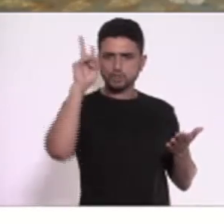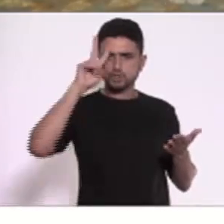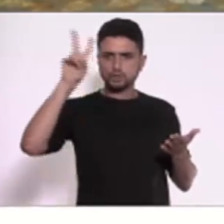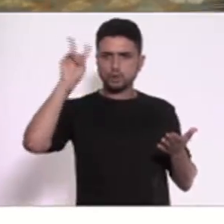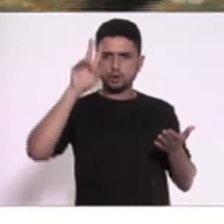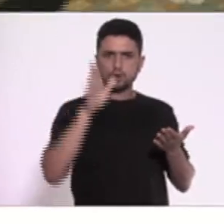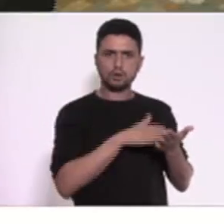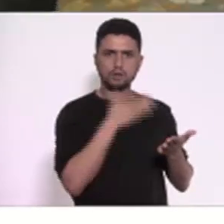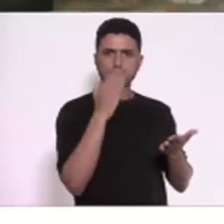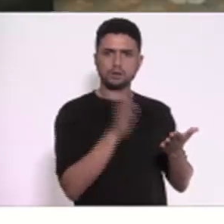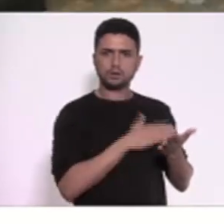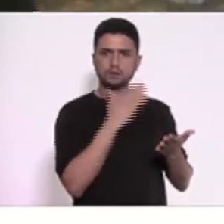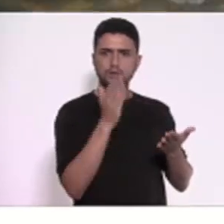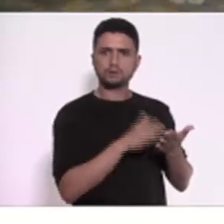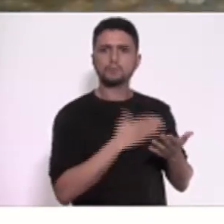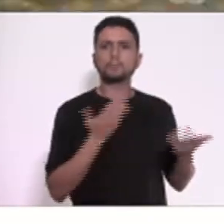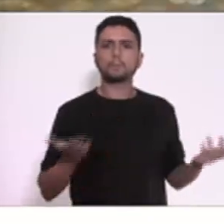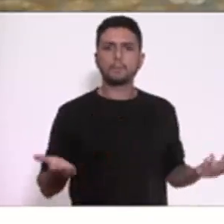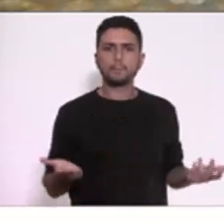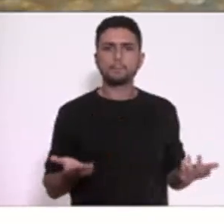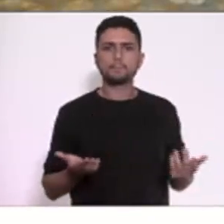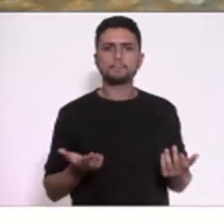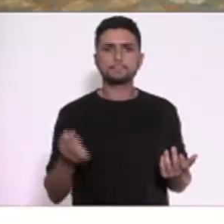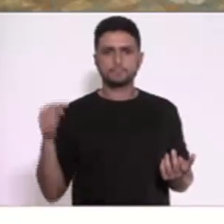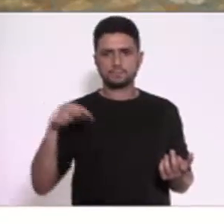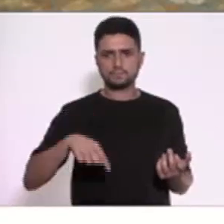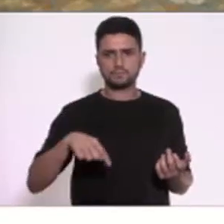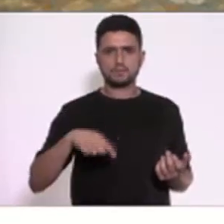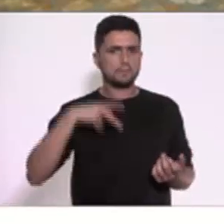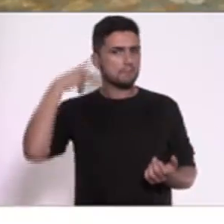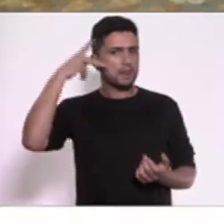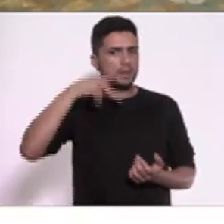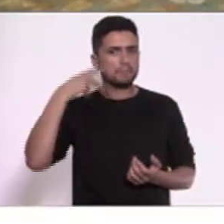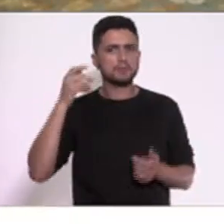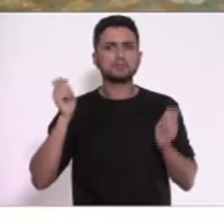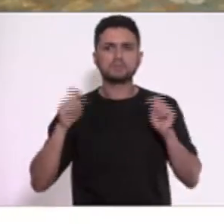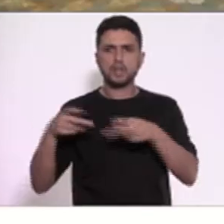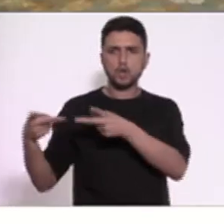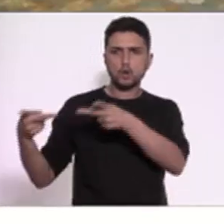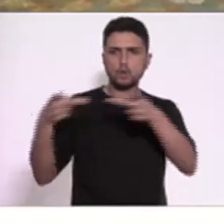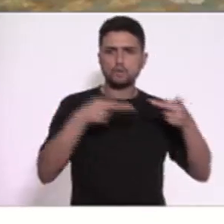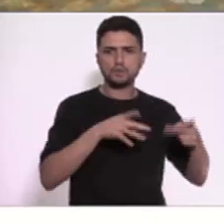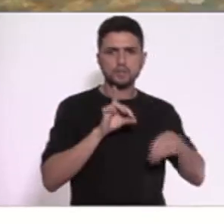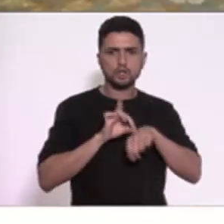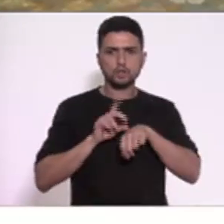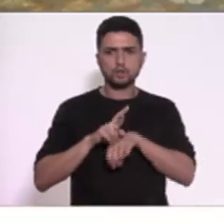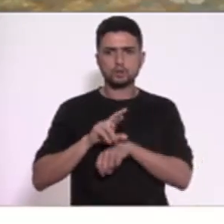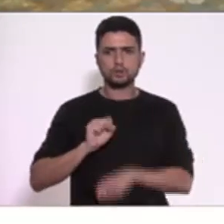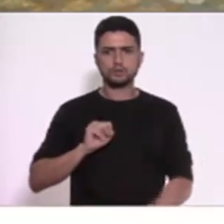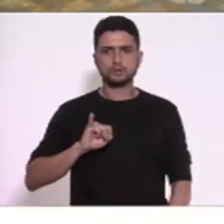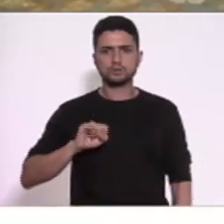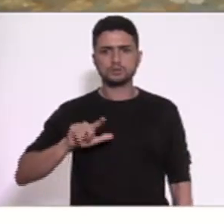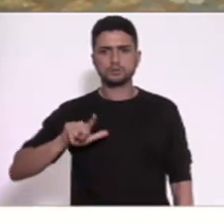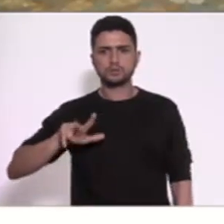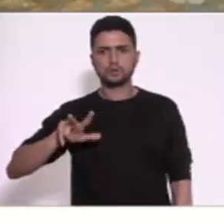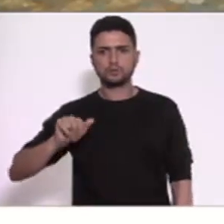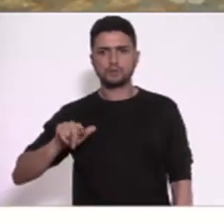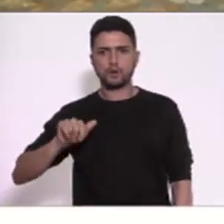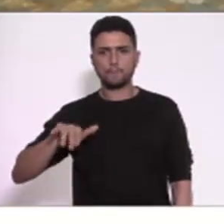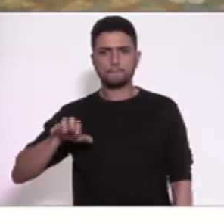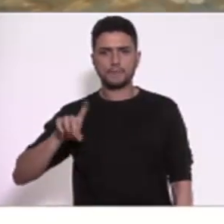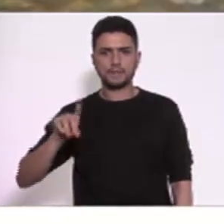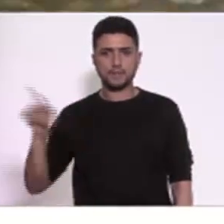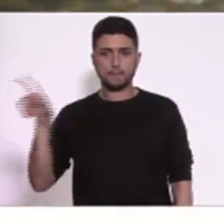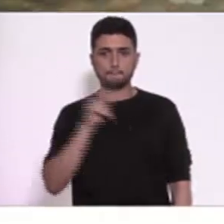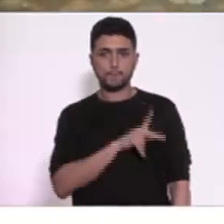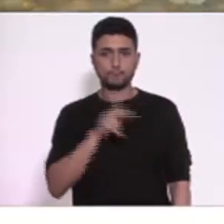nos anais da história. O parlamento pode convidar o doutor Silvio Almeida, que vem falando, professor da